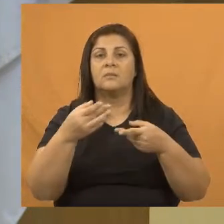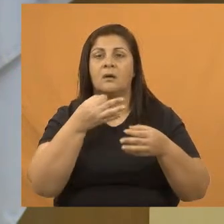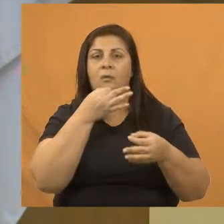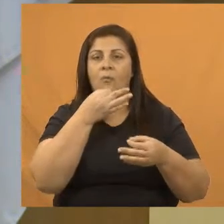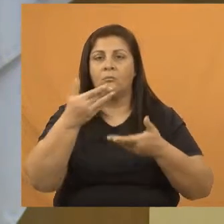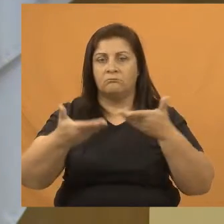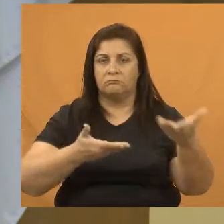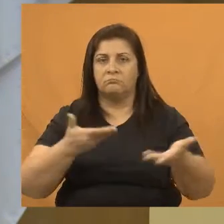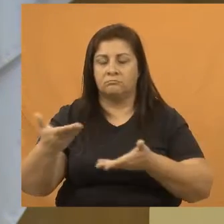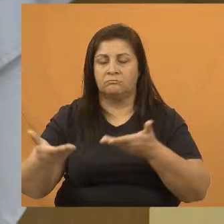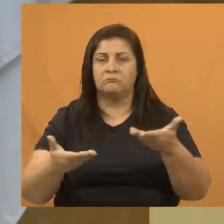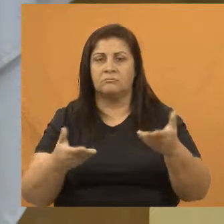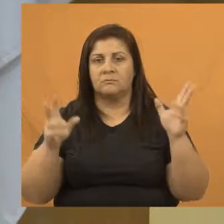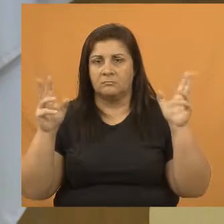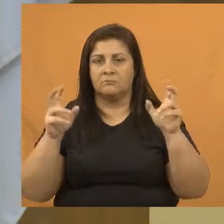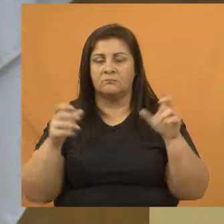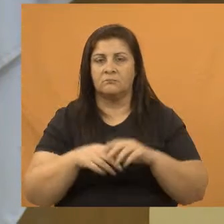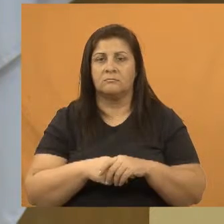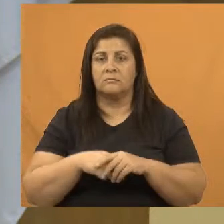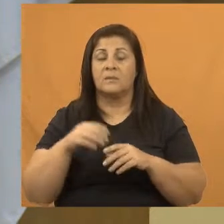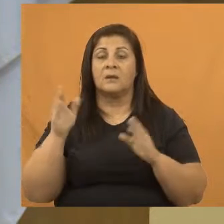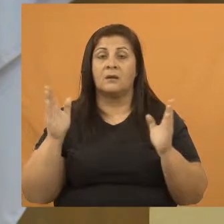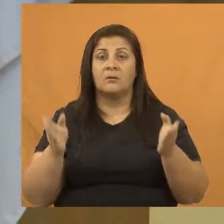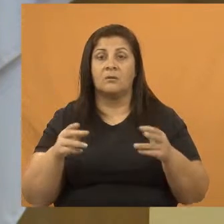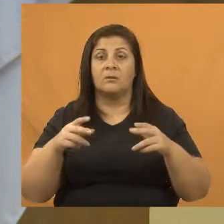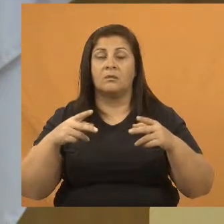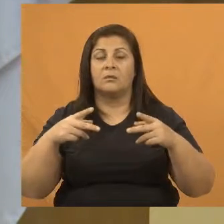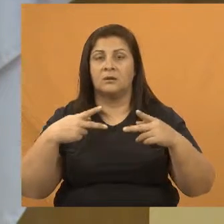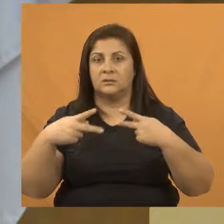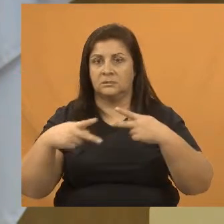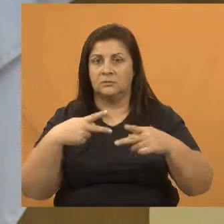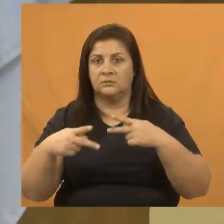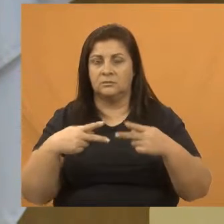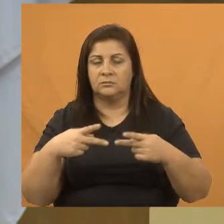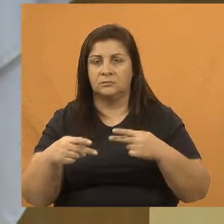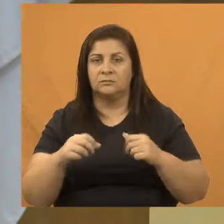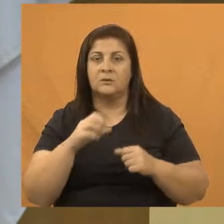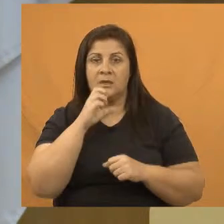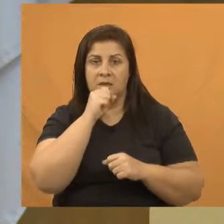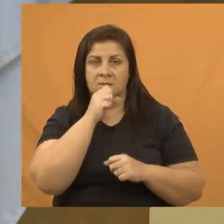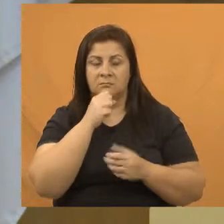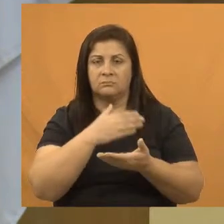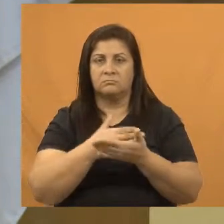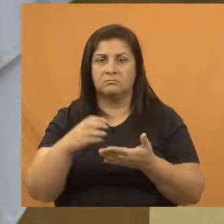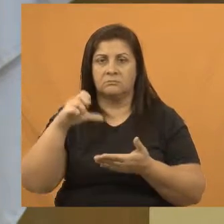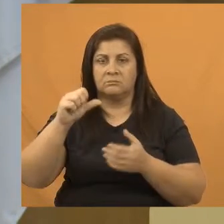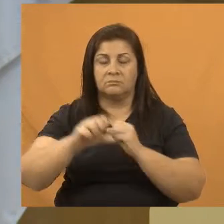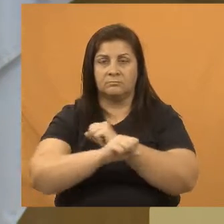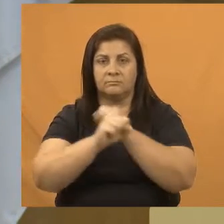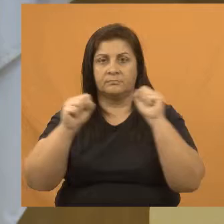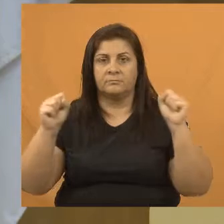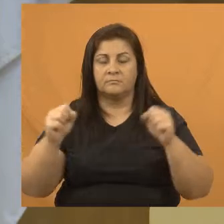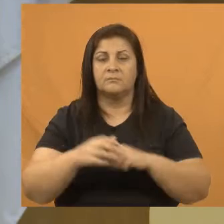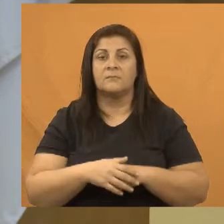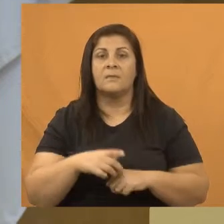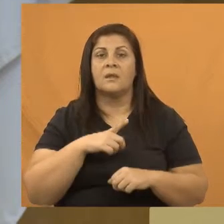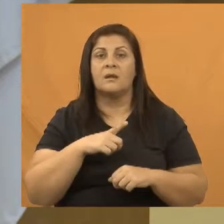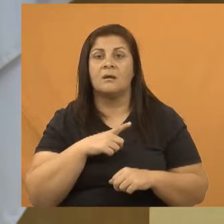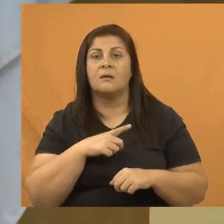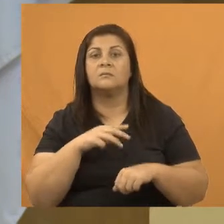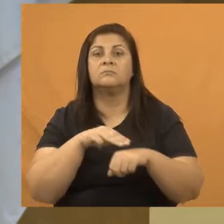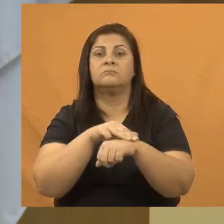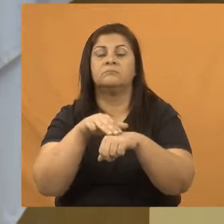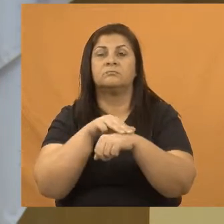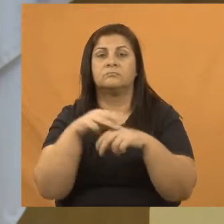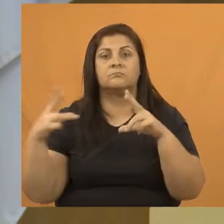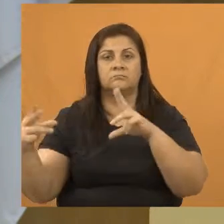em São José dos Campos agora, nesse final de semana, no Sindicato dos Químicos, sábado, a partir das 9 horas da manhã, terá um grande debate em relação a